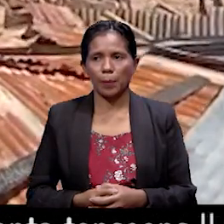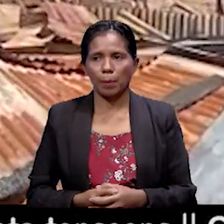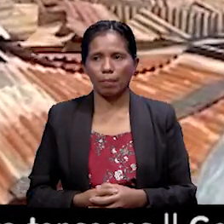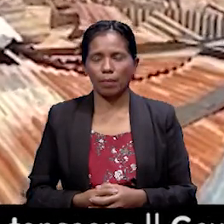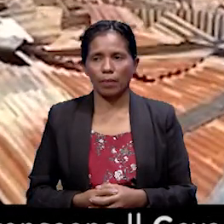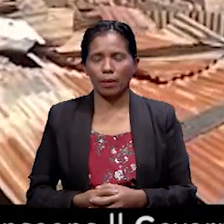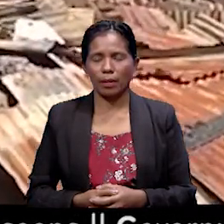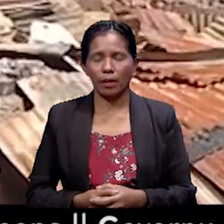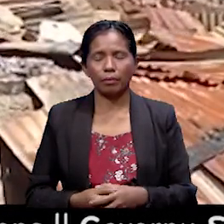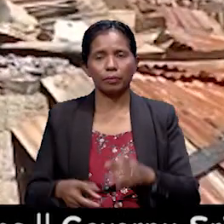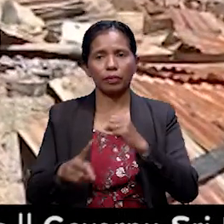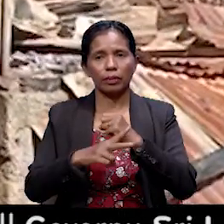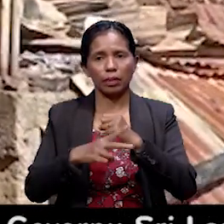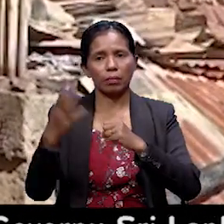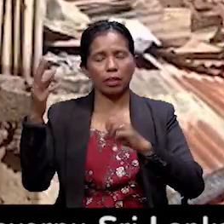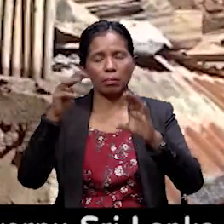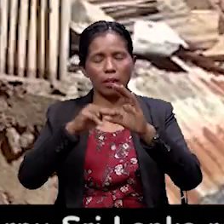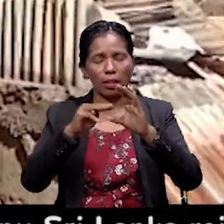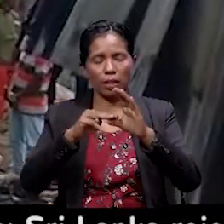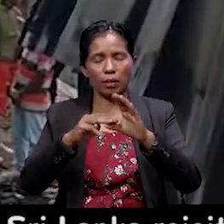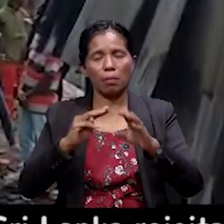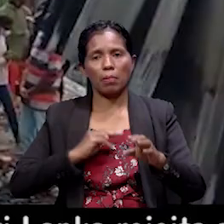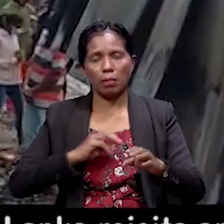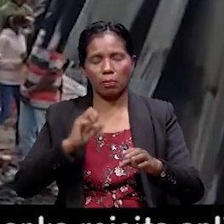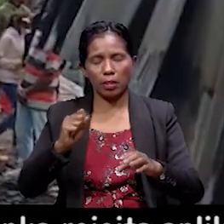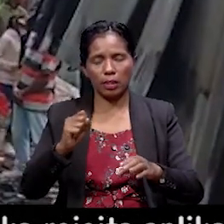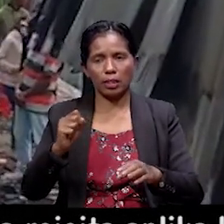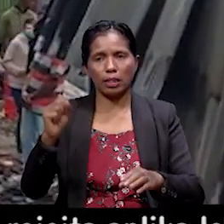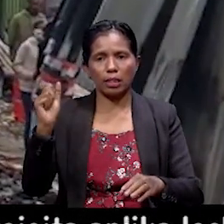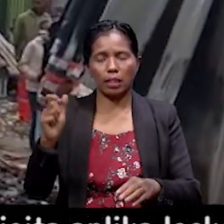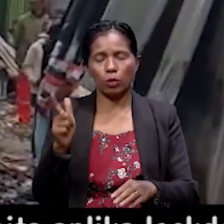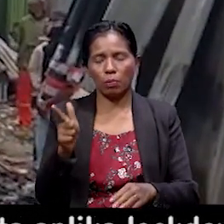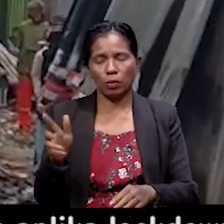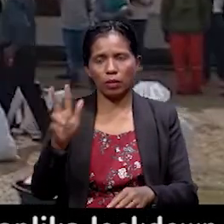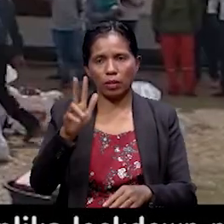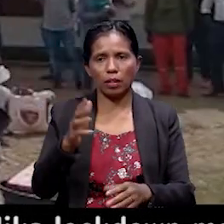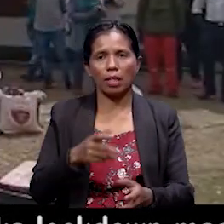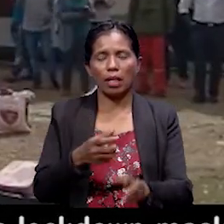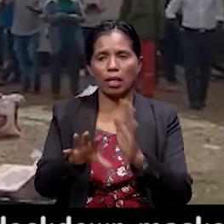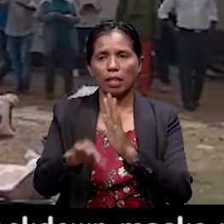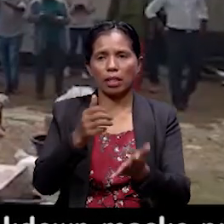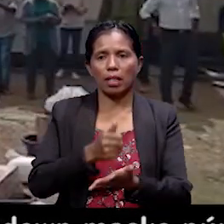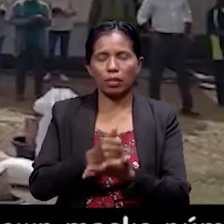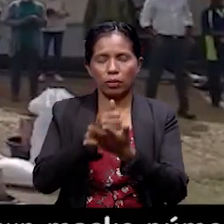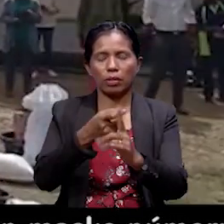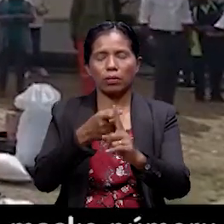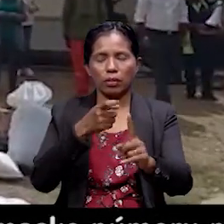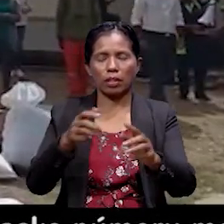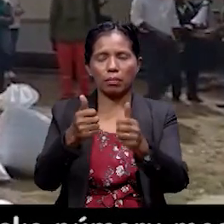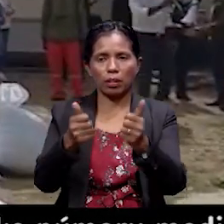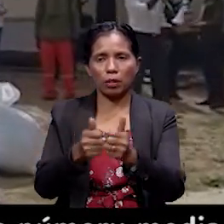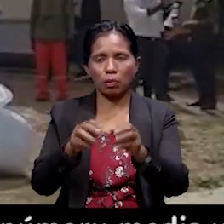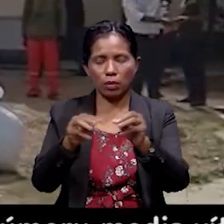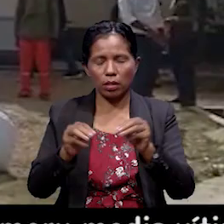Vítima incêndio mercado Mobisi hamutuk Kruanul Resintolu terça semana ne hetan apoio emergência russi administrador município Inaru. Ho equipa